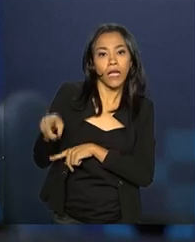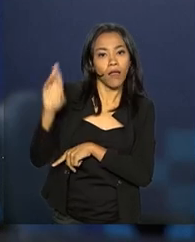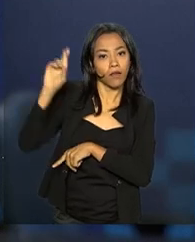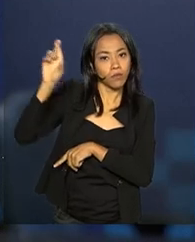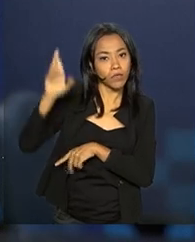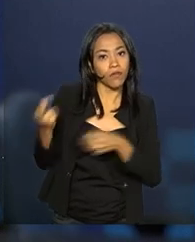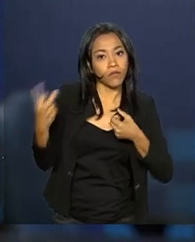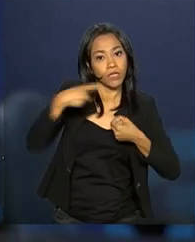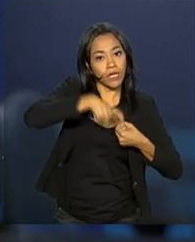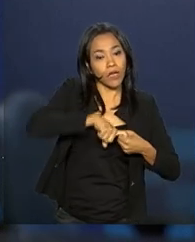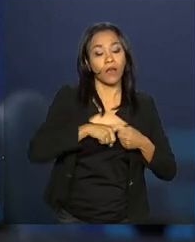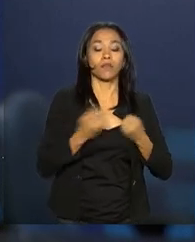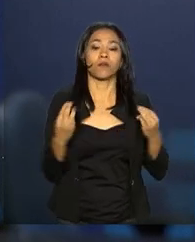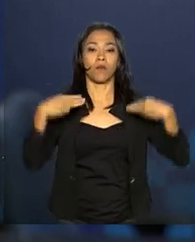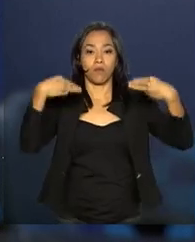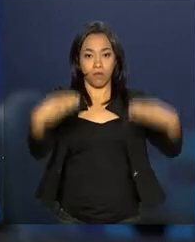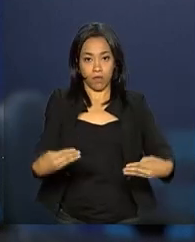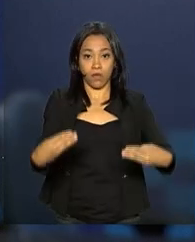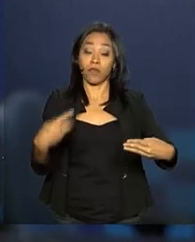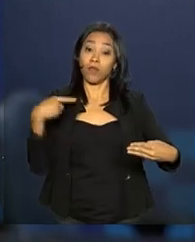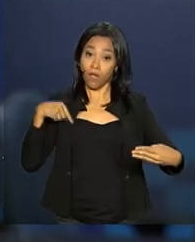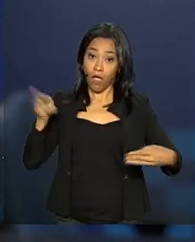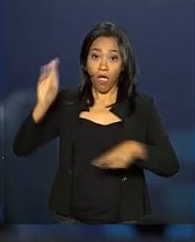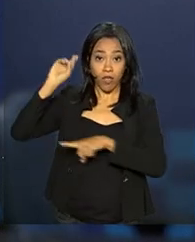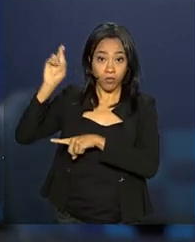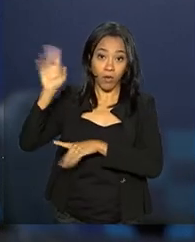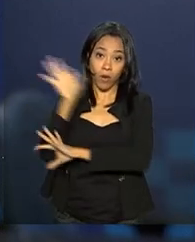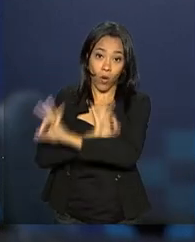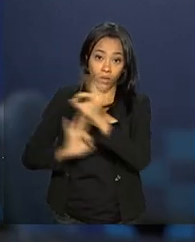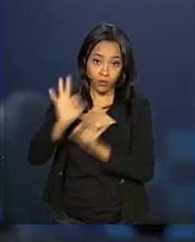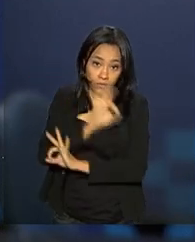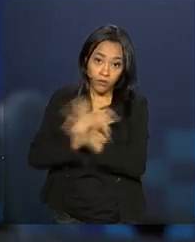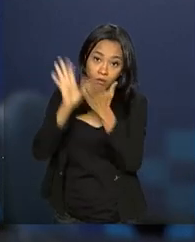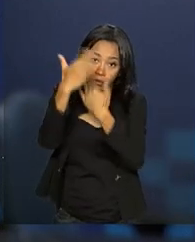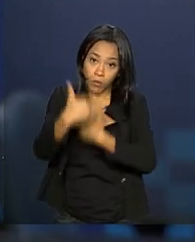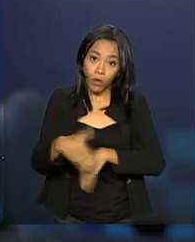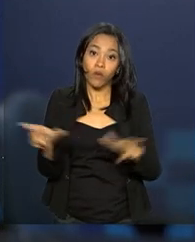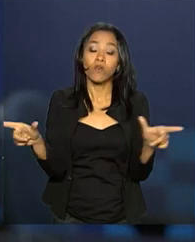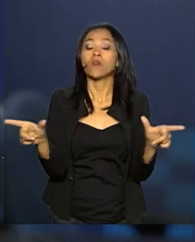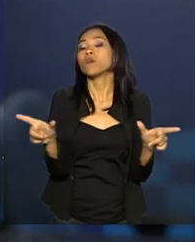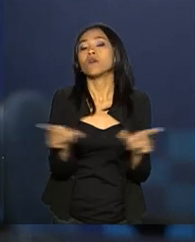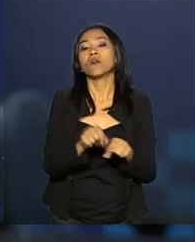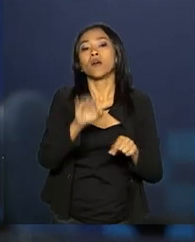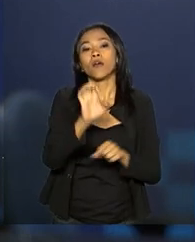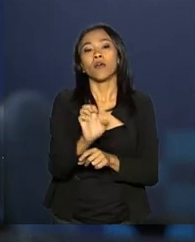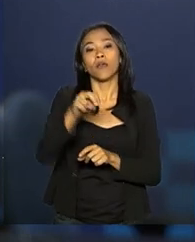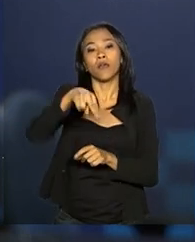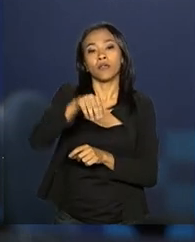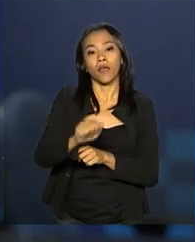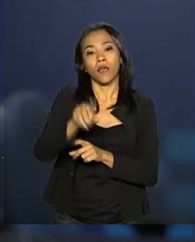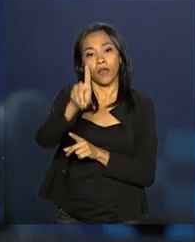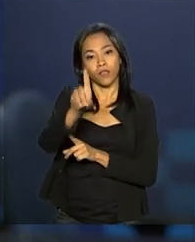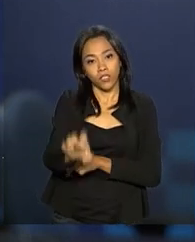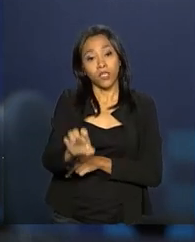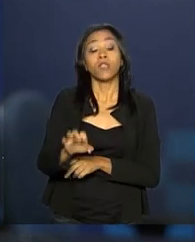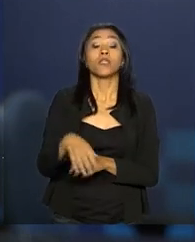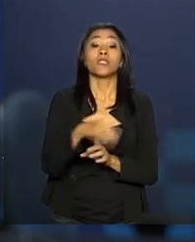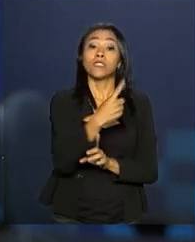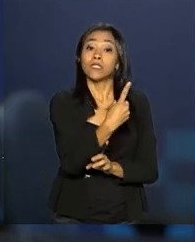vinculado ao Ministério da Educação e responsável pelo Enad, um pouco mais de 16% dos alunos